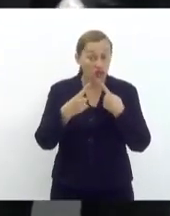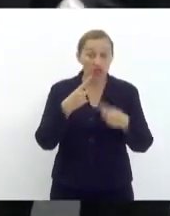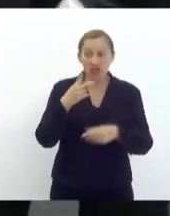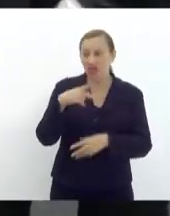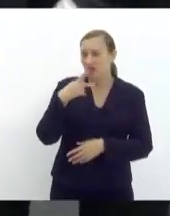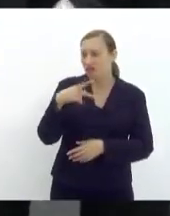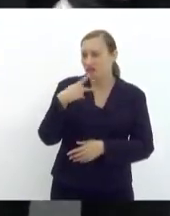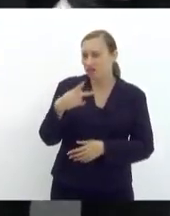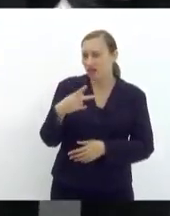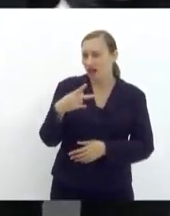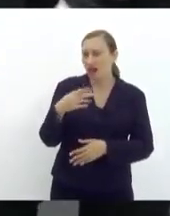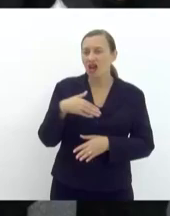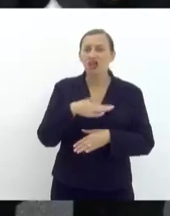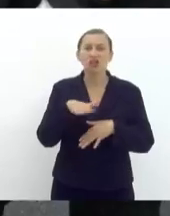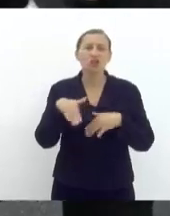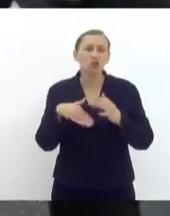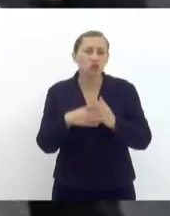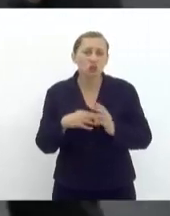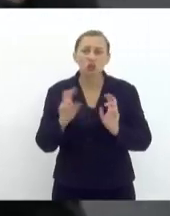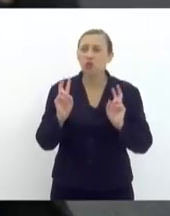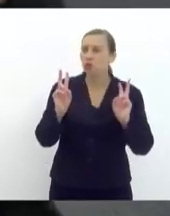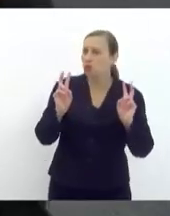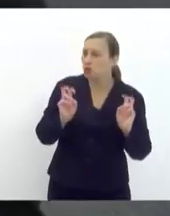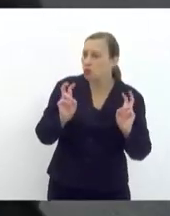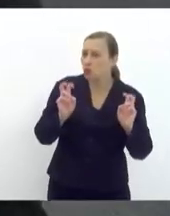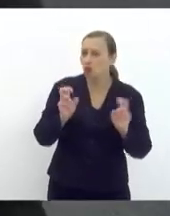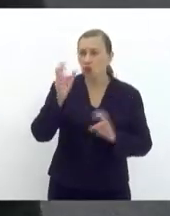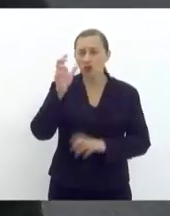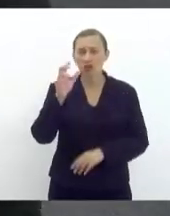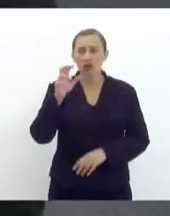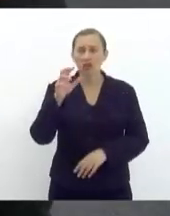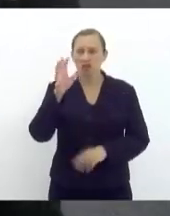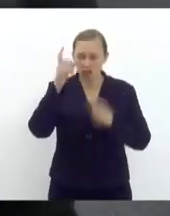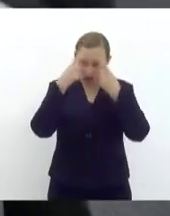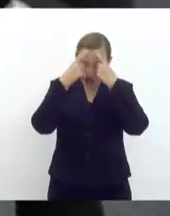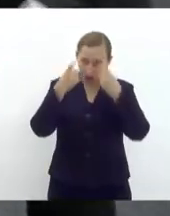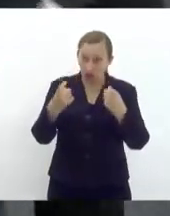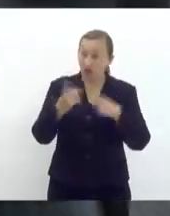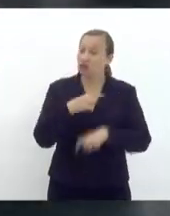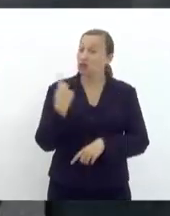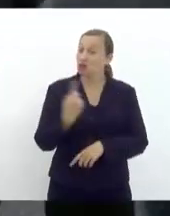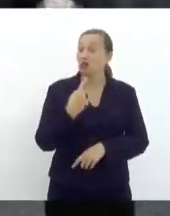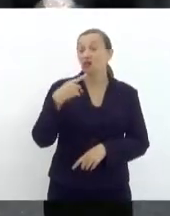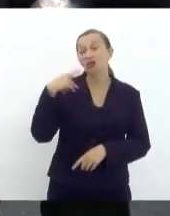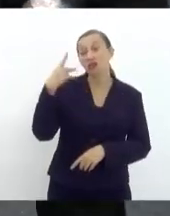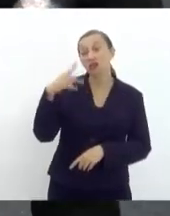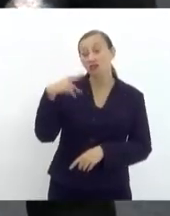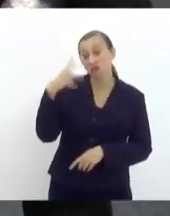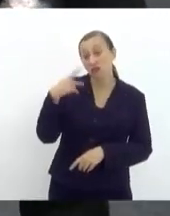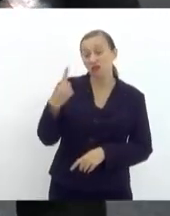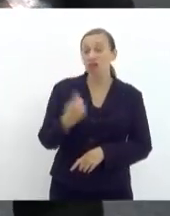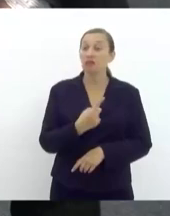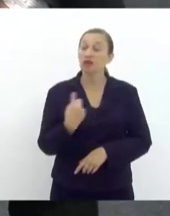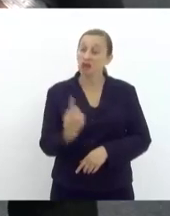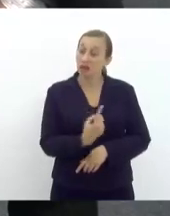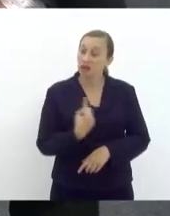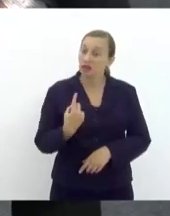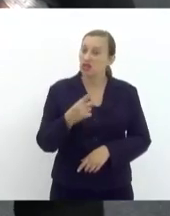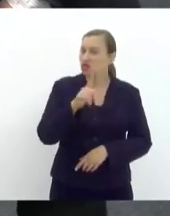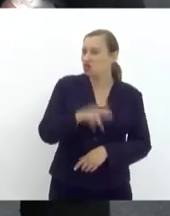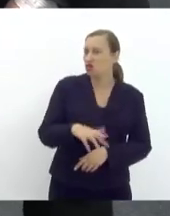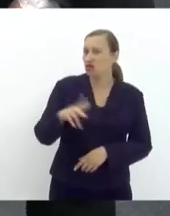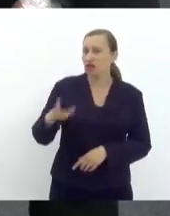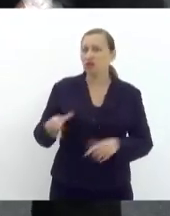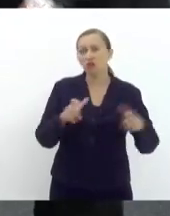de todas as situações de violências que nós mulheres parlamentares passamos em diferentes